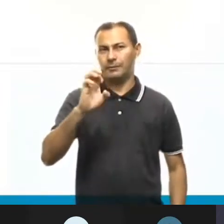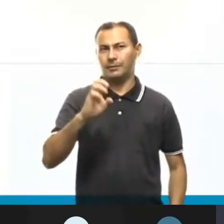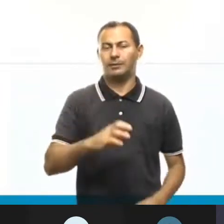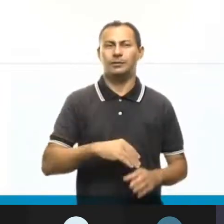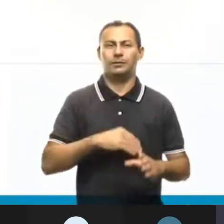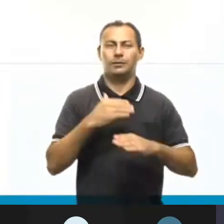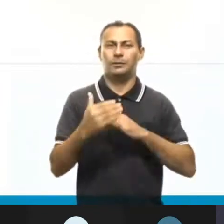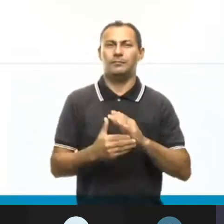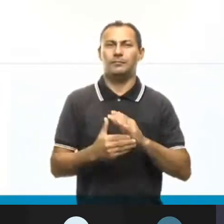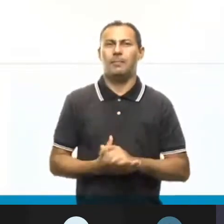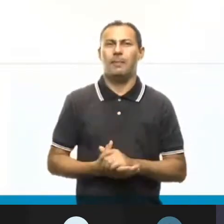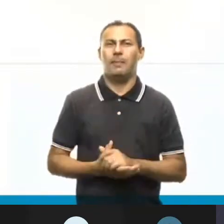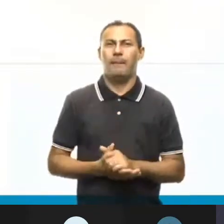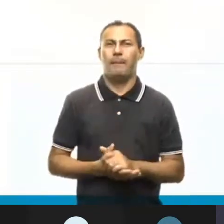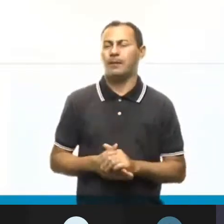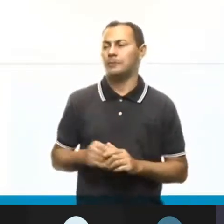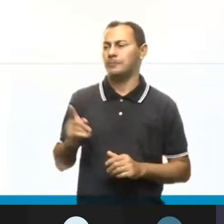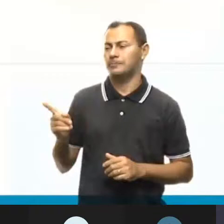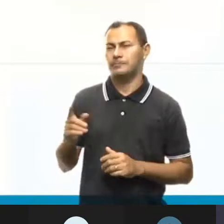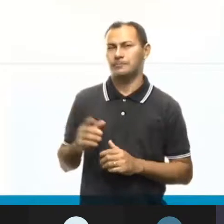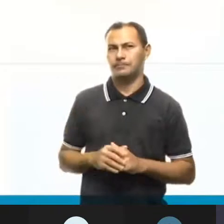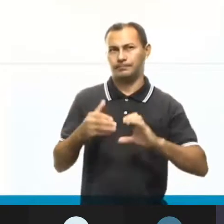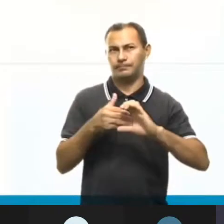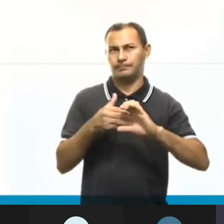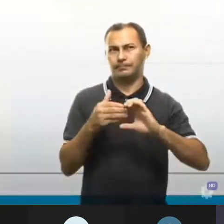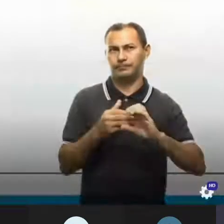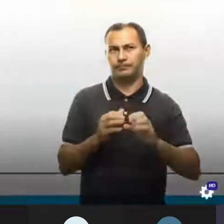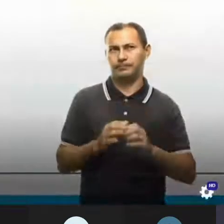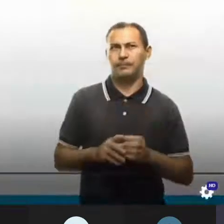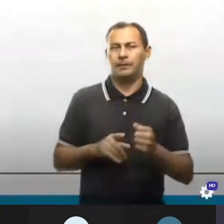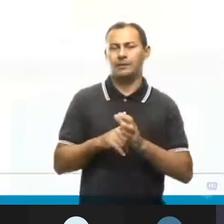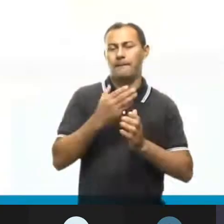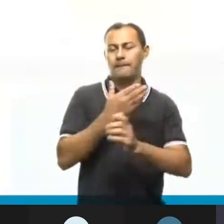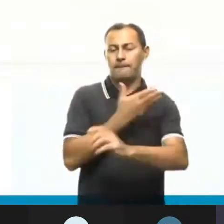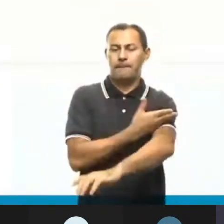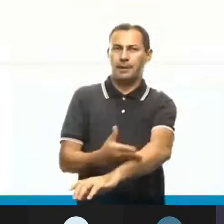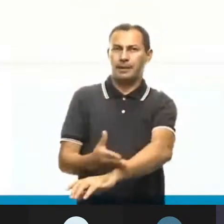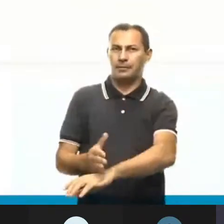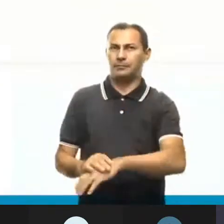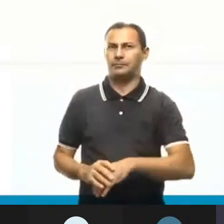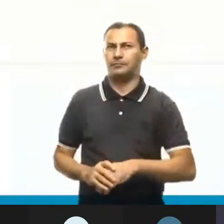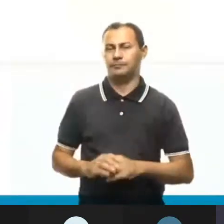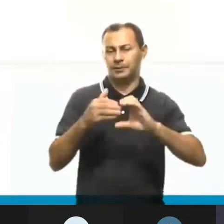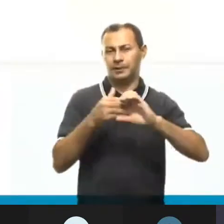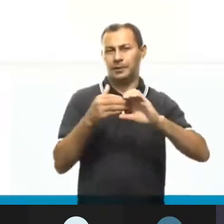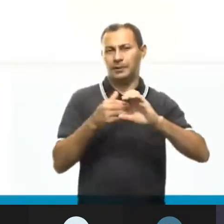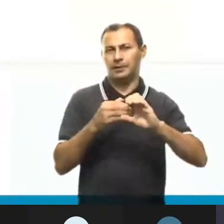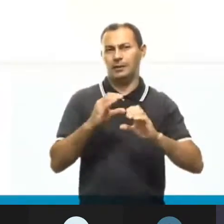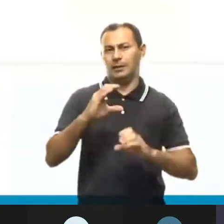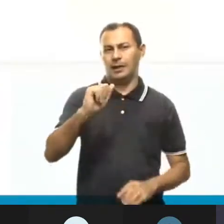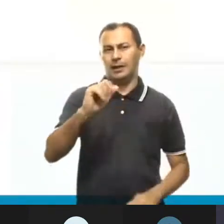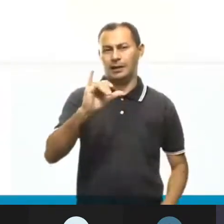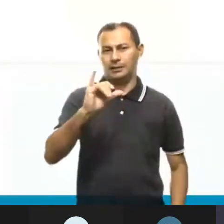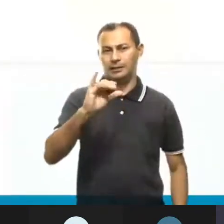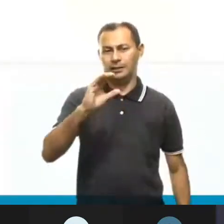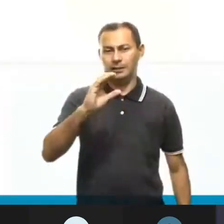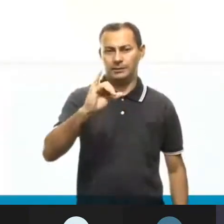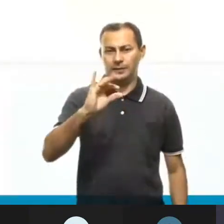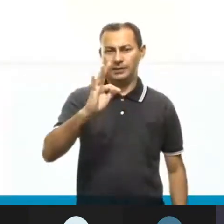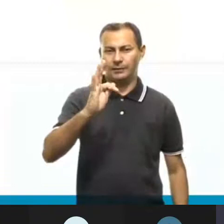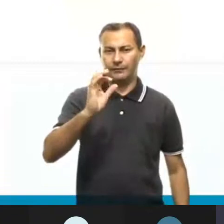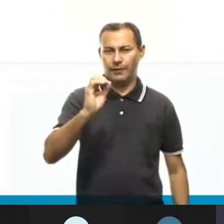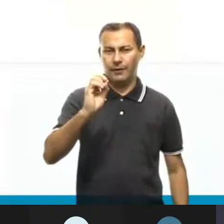tudo célula caliciforme, ó. Aqui, célula caliciforme. Esse branquinho aqui, ó, célula caliciforme,